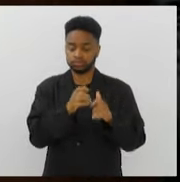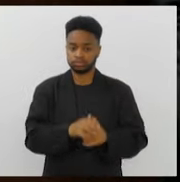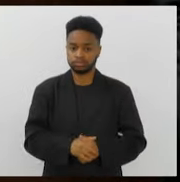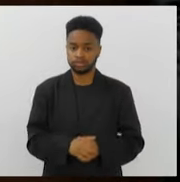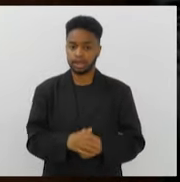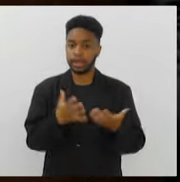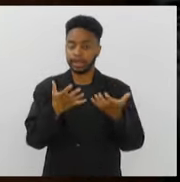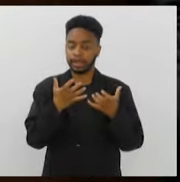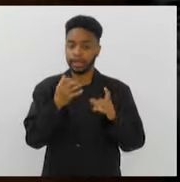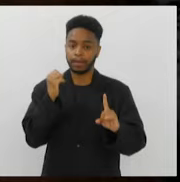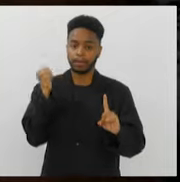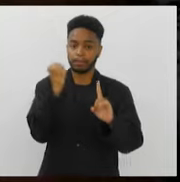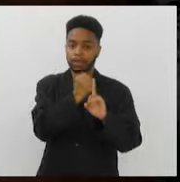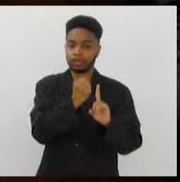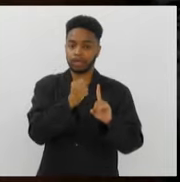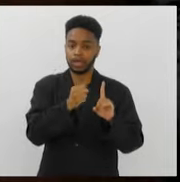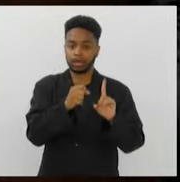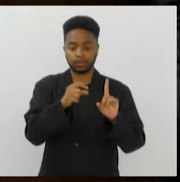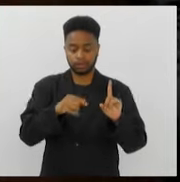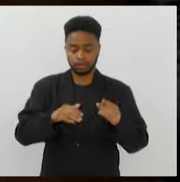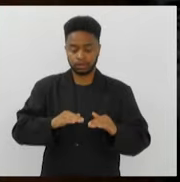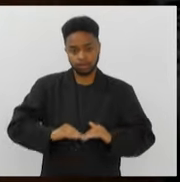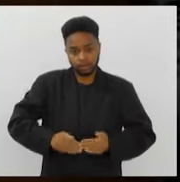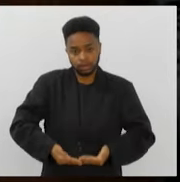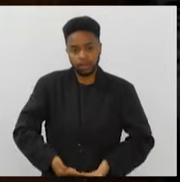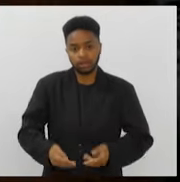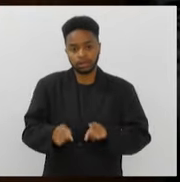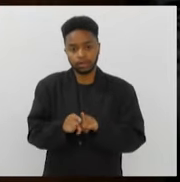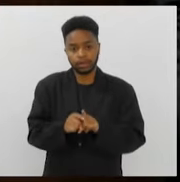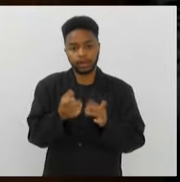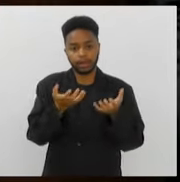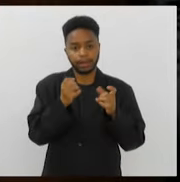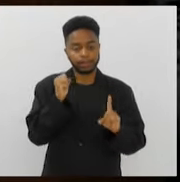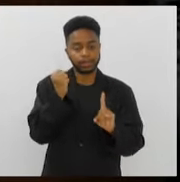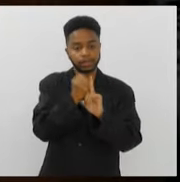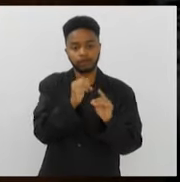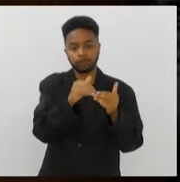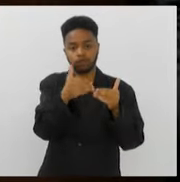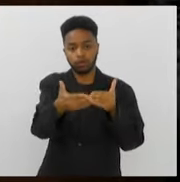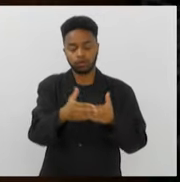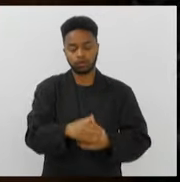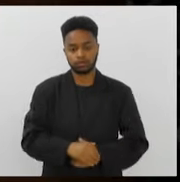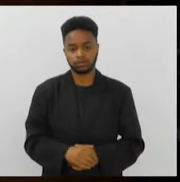Querem assassinar no útero e querem assassinar do lado de fora.